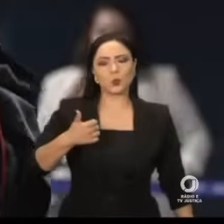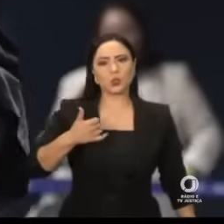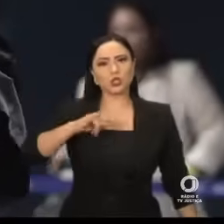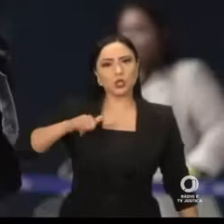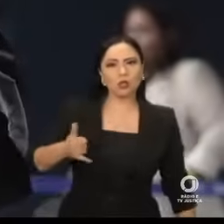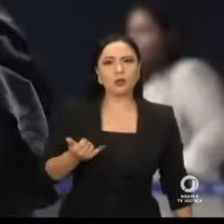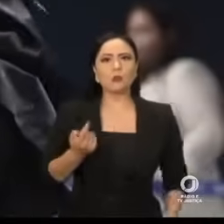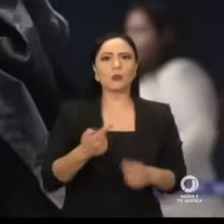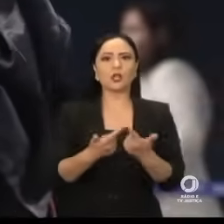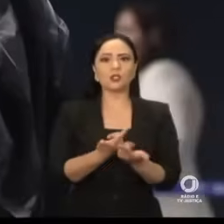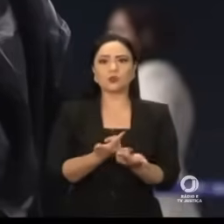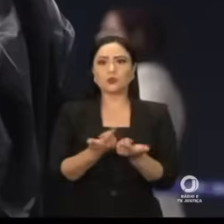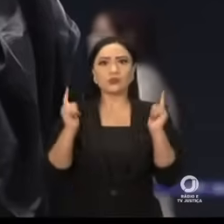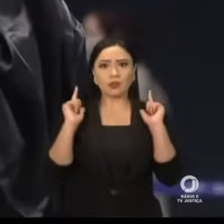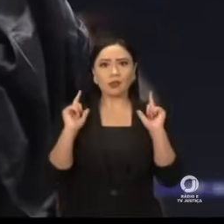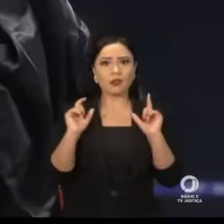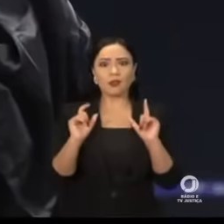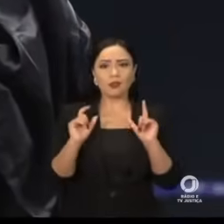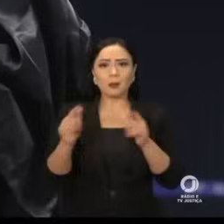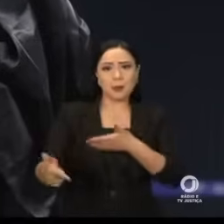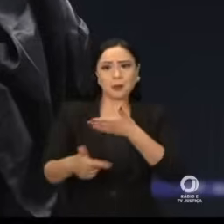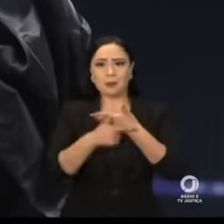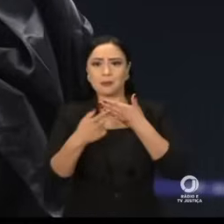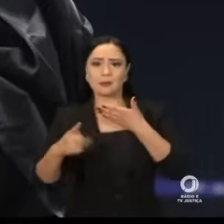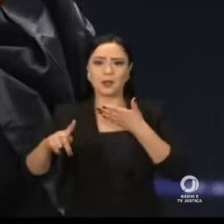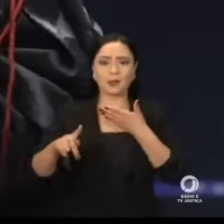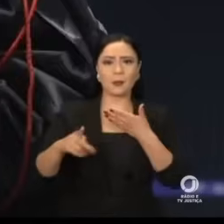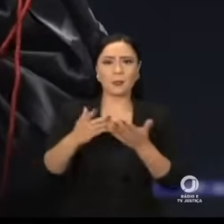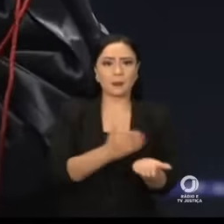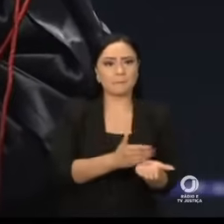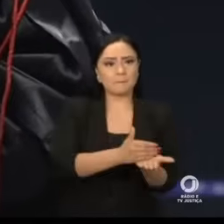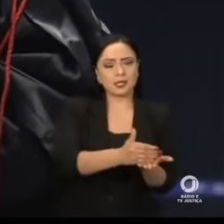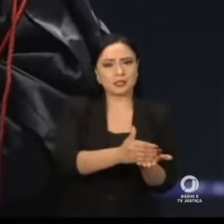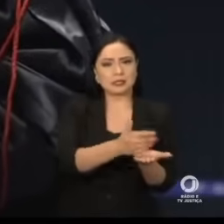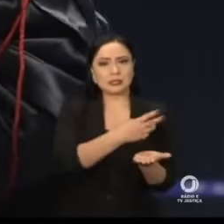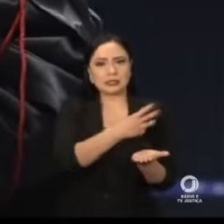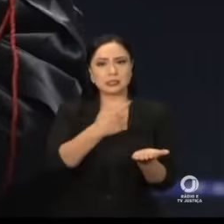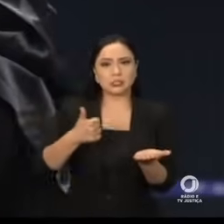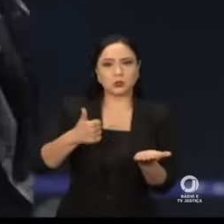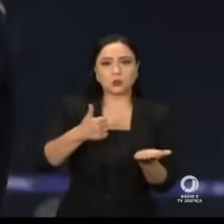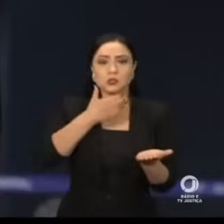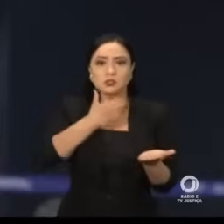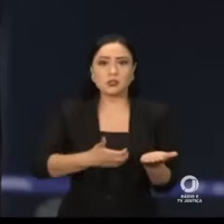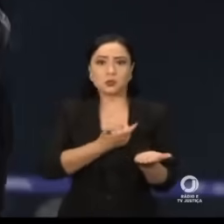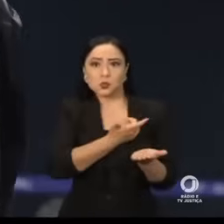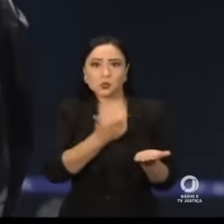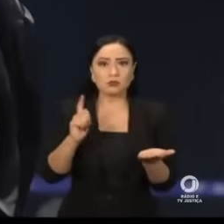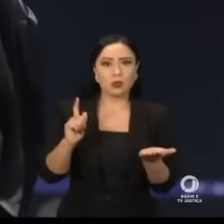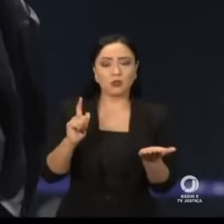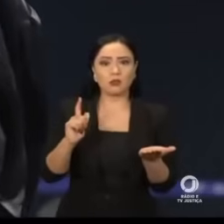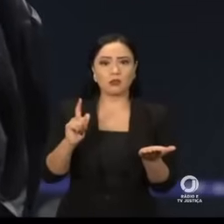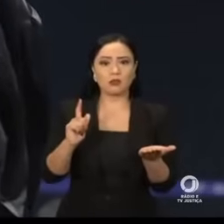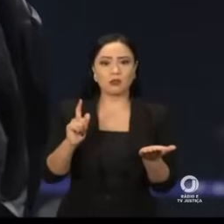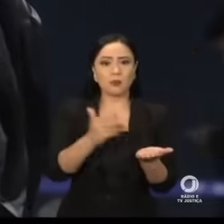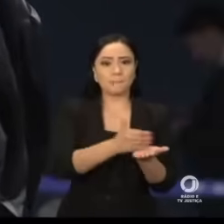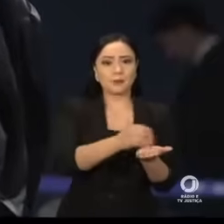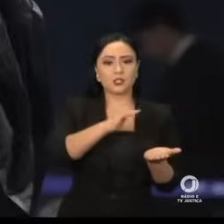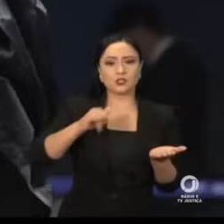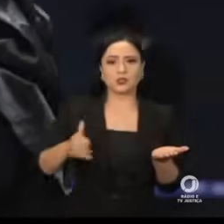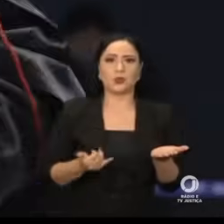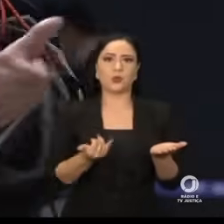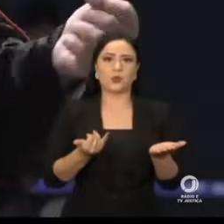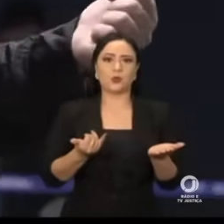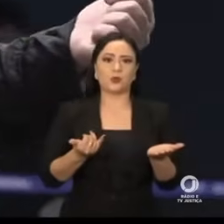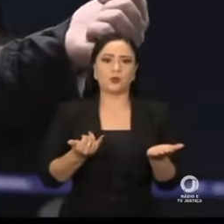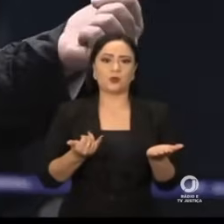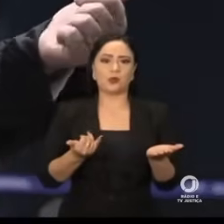Porque não tem dever de garante a partir de 31 de dezembro, perdão. Não tem dever de garante a partir de janeiro.